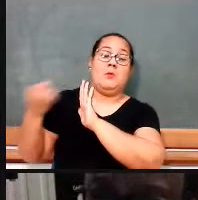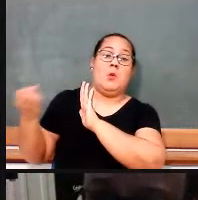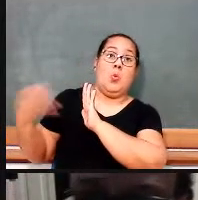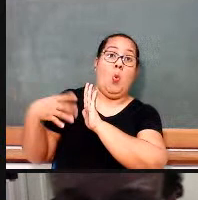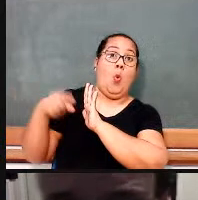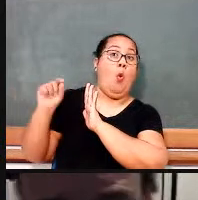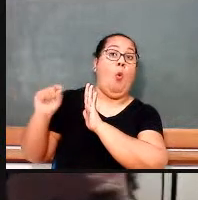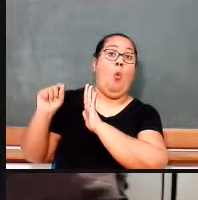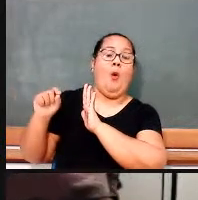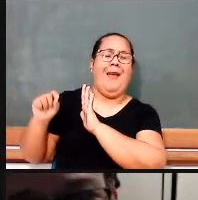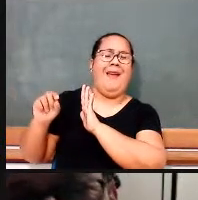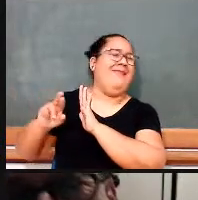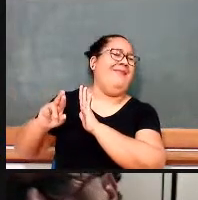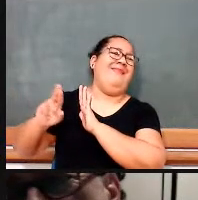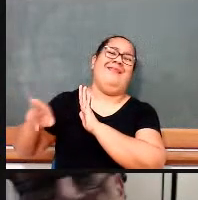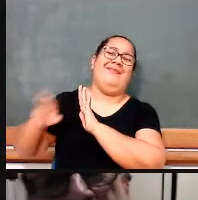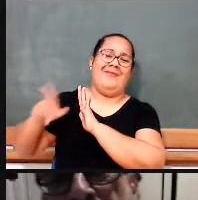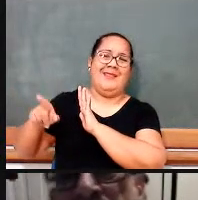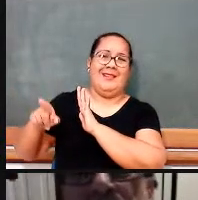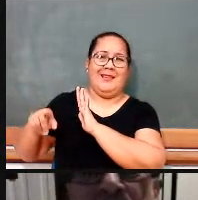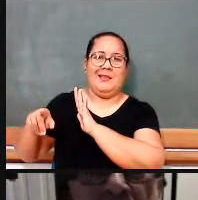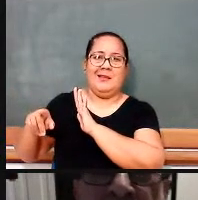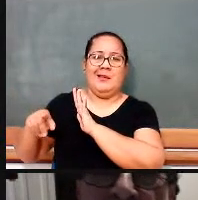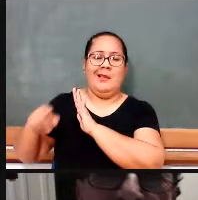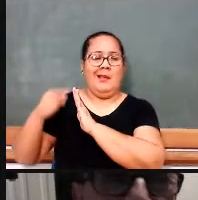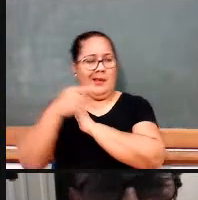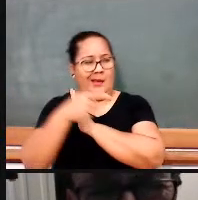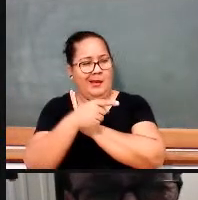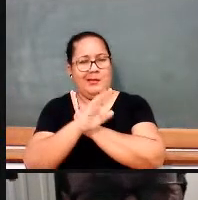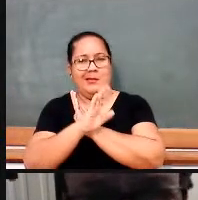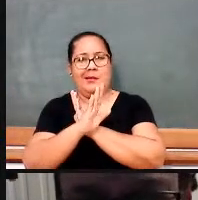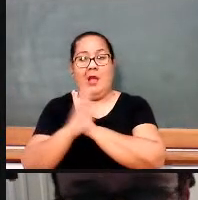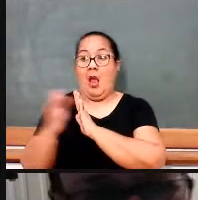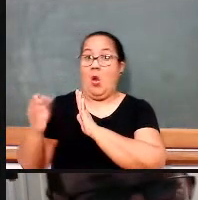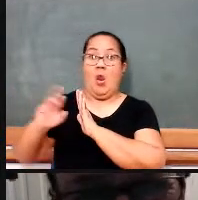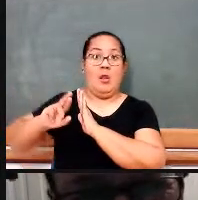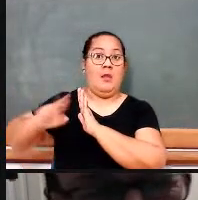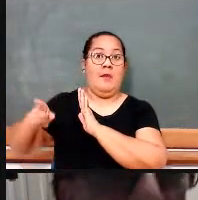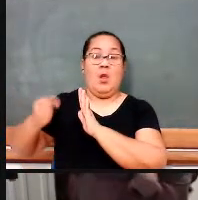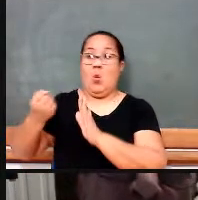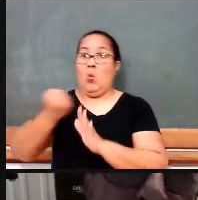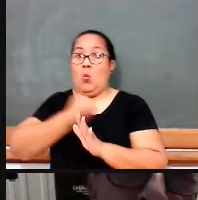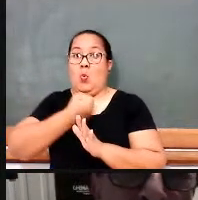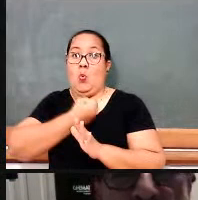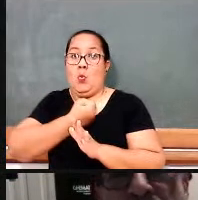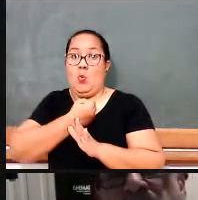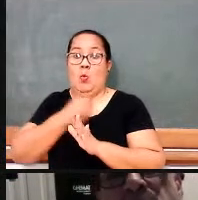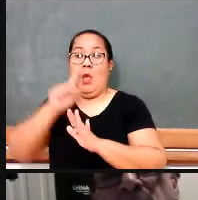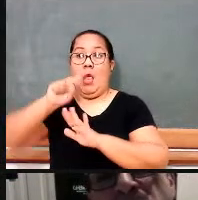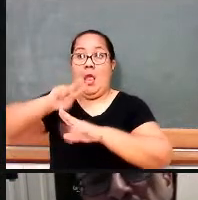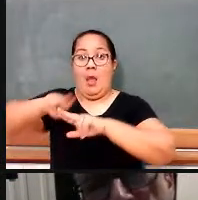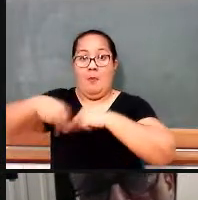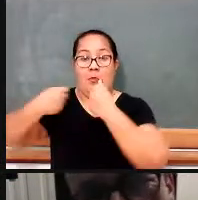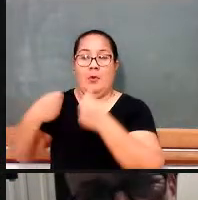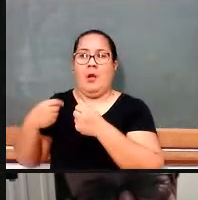seguir um caminho muito diferente, não assim, de caracterizar o número por uma